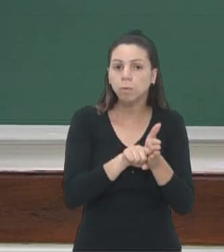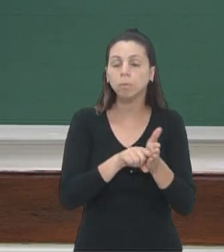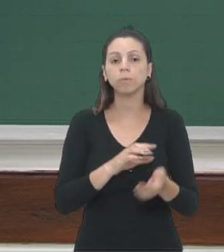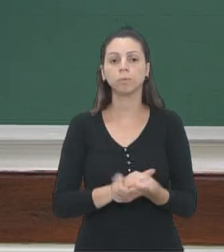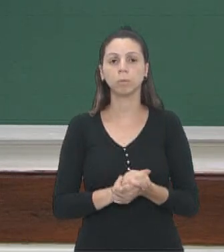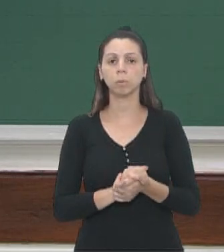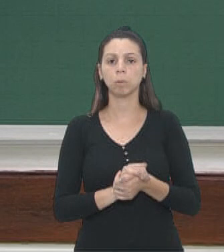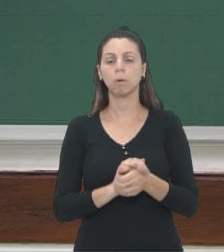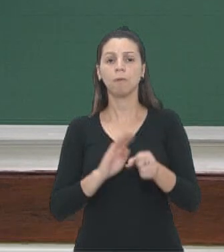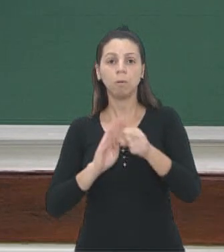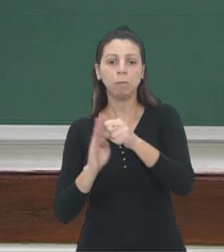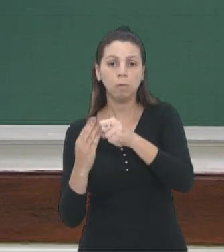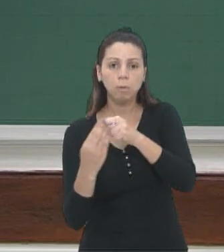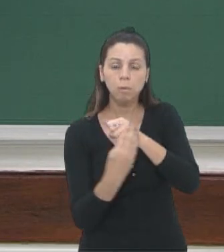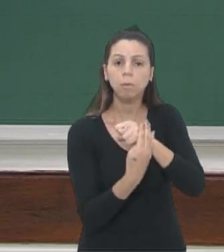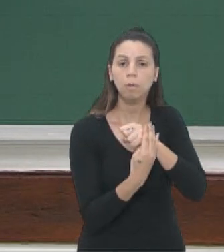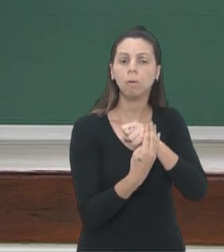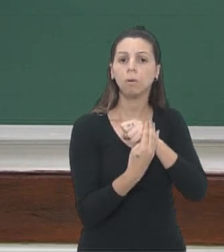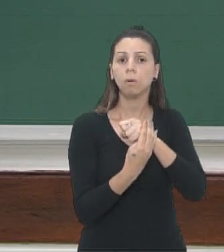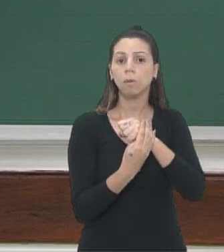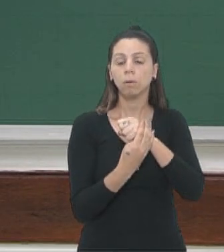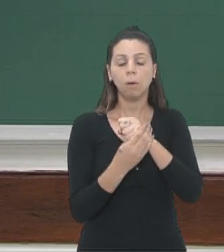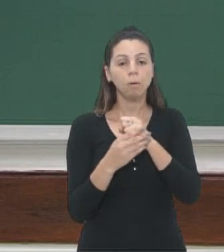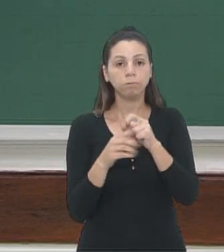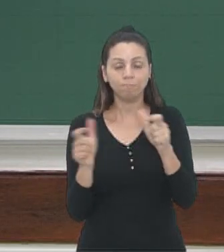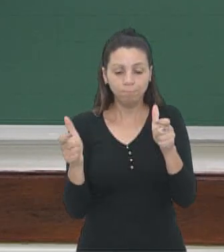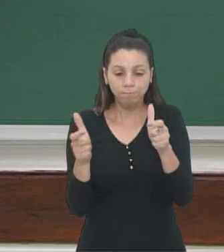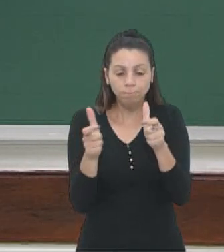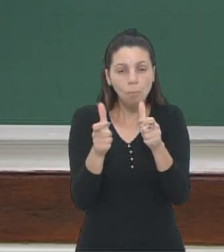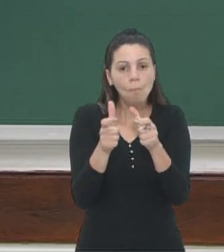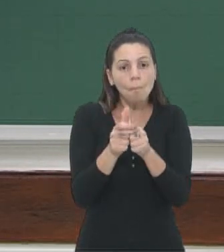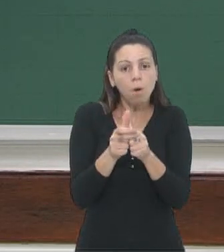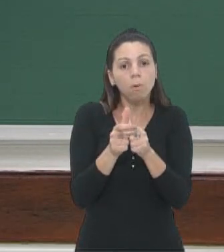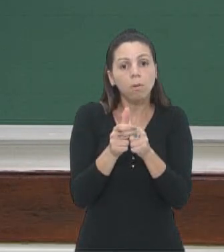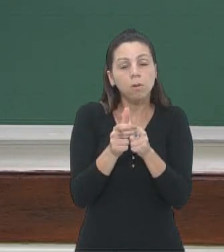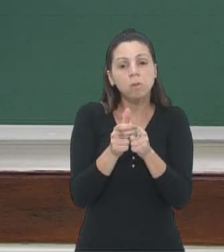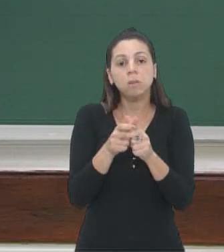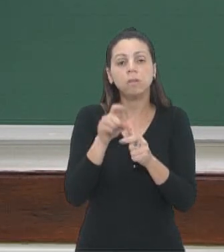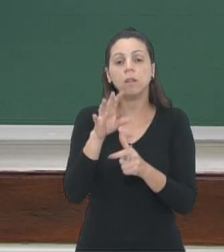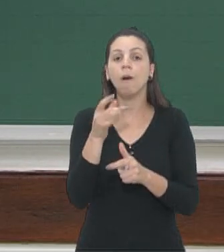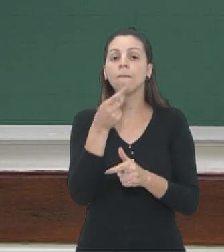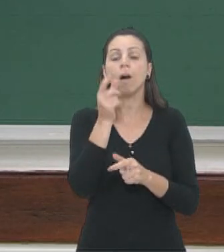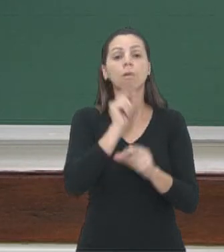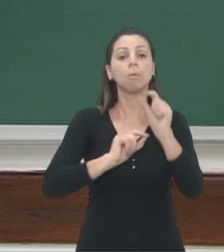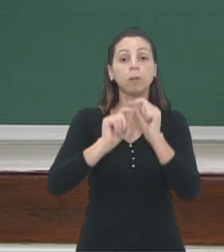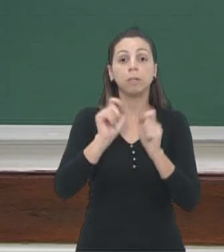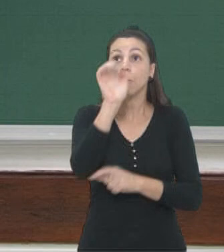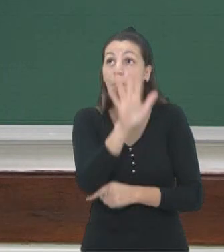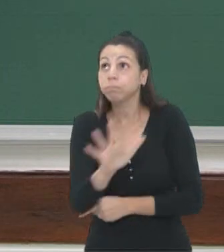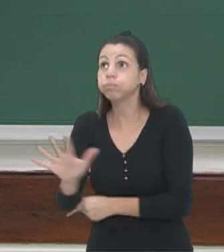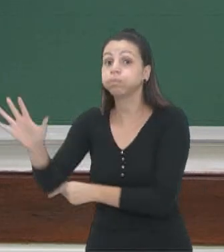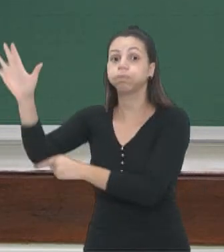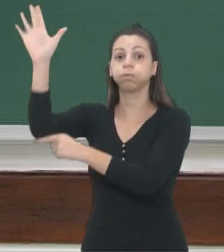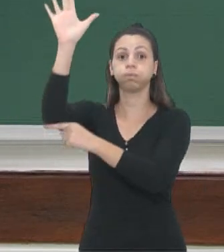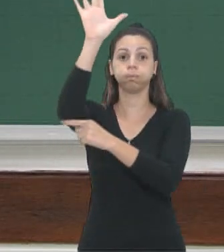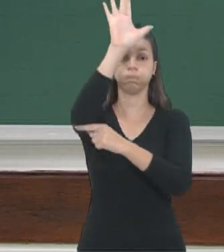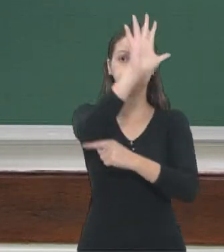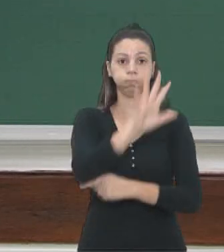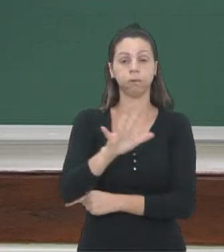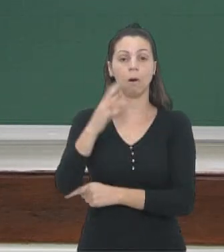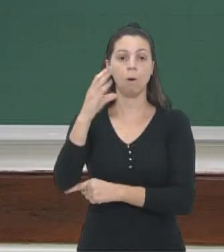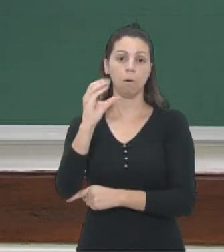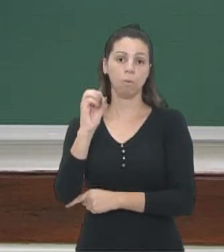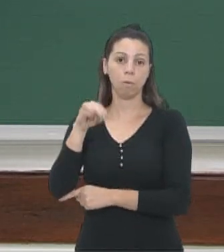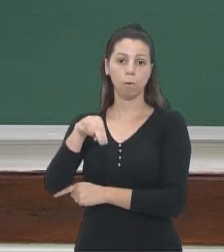um bairro, estou falando de uma área de abrangência muito menor do que quando eu falo de um continente, que eu estou tratando de uma área de abrangência